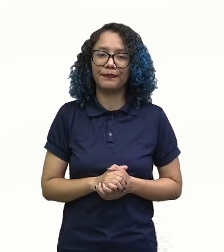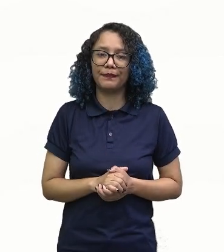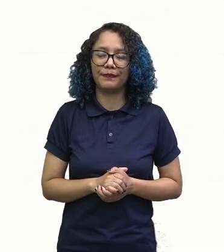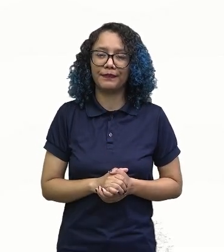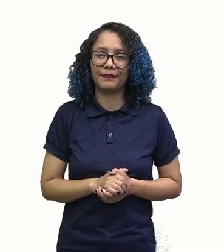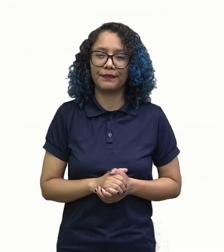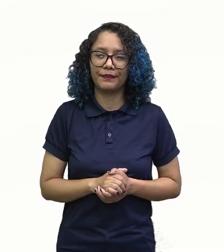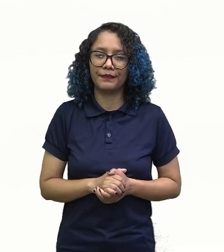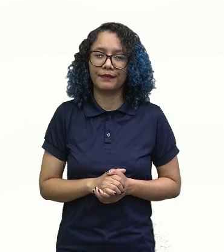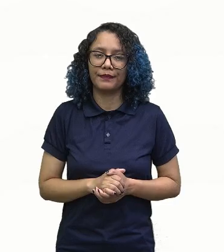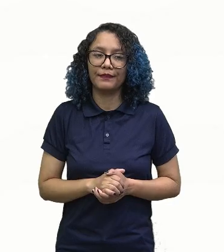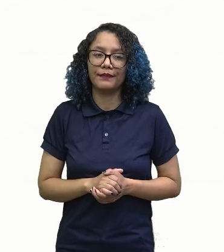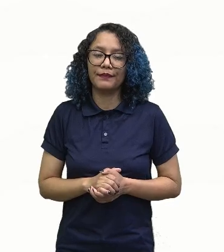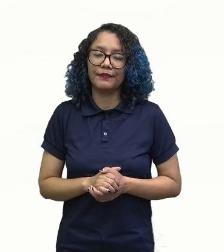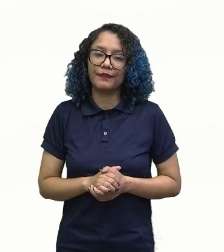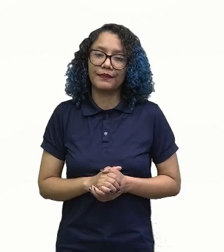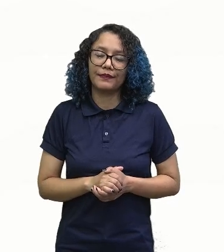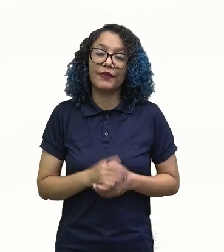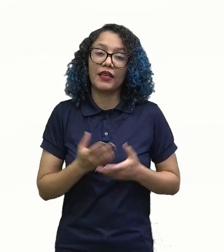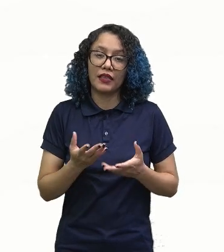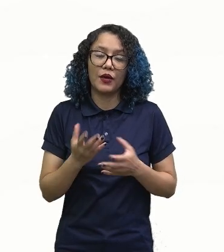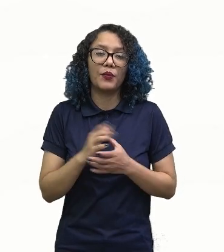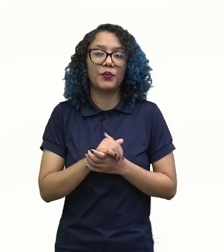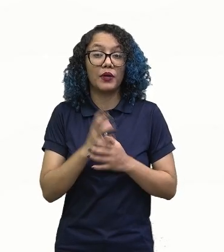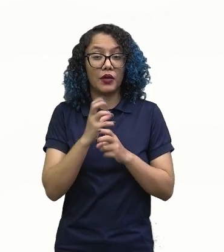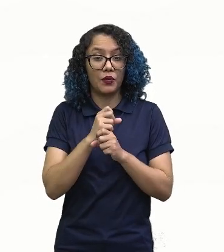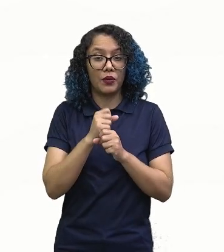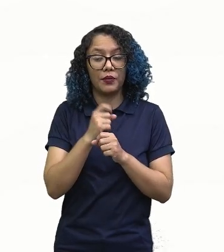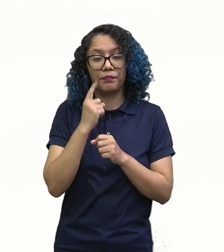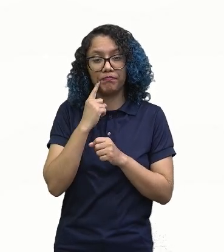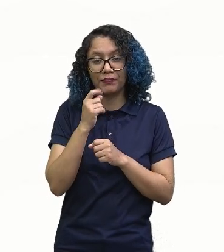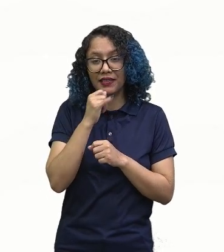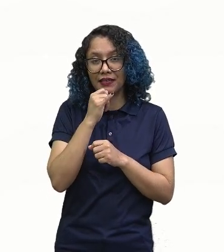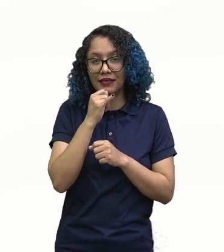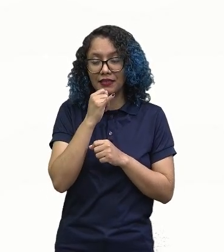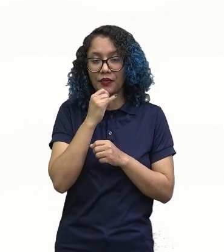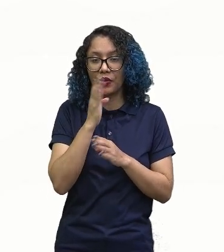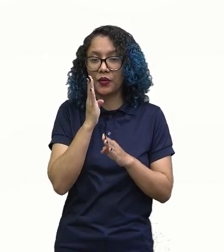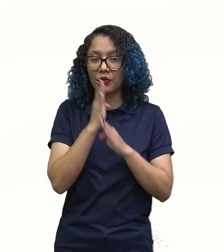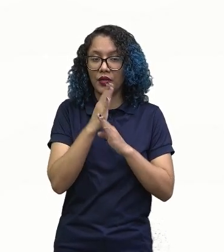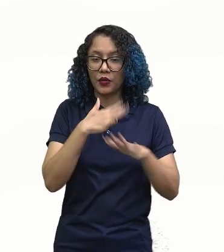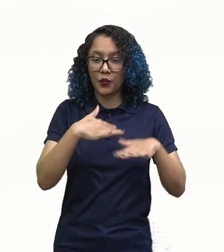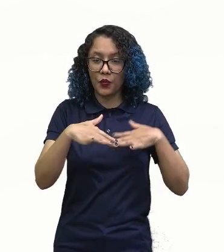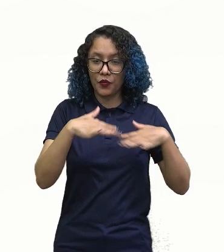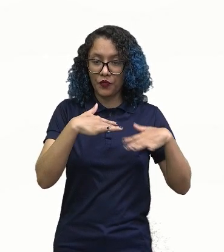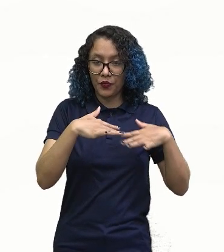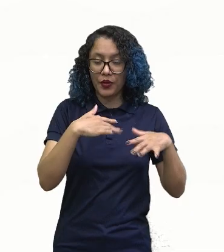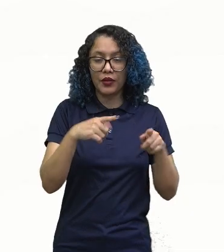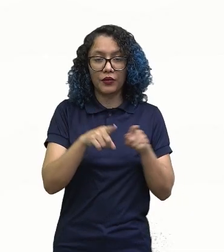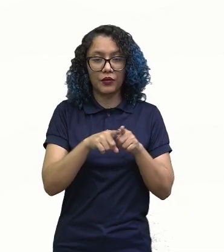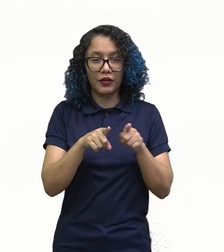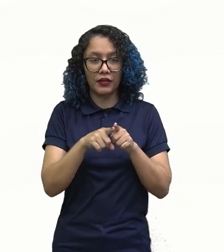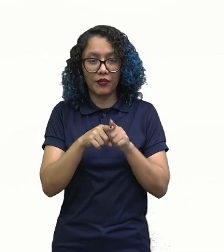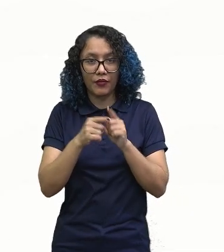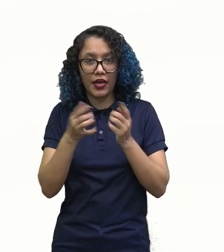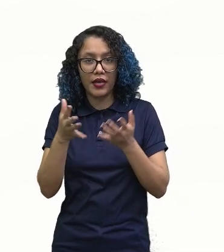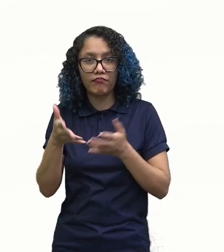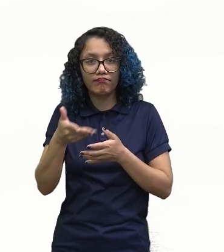nós resolvemos, então, esse exemplo encontrando o trabalho e o rendimento da